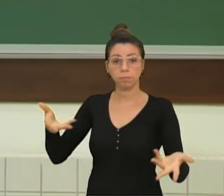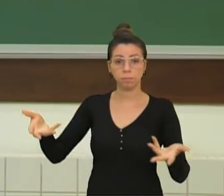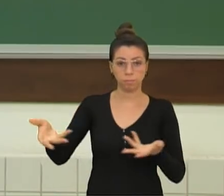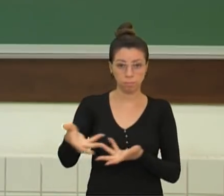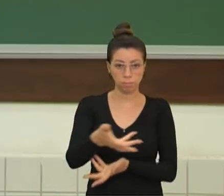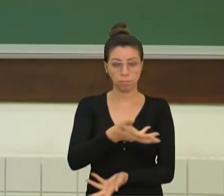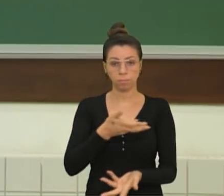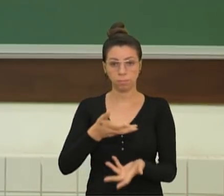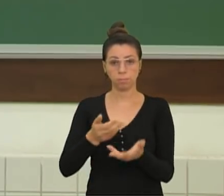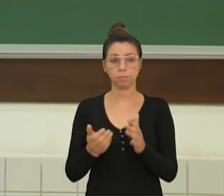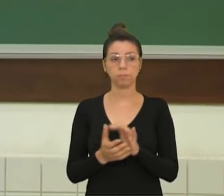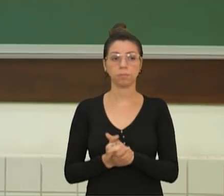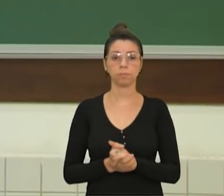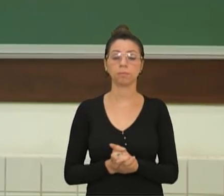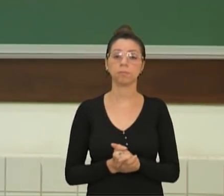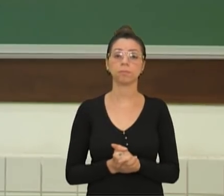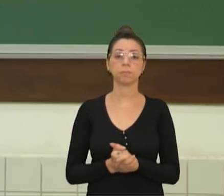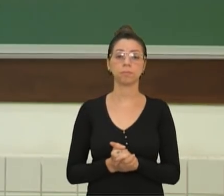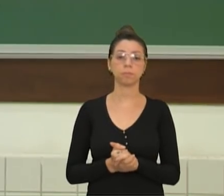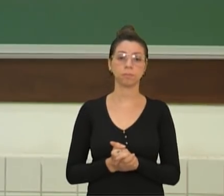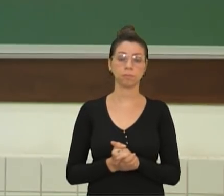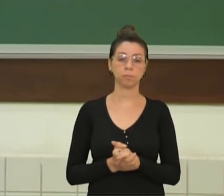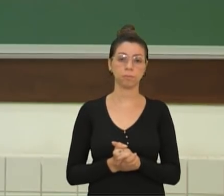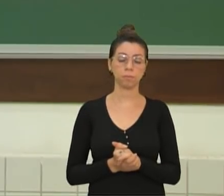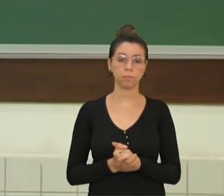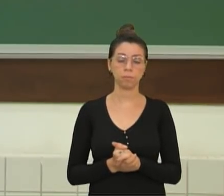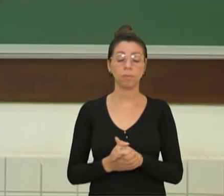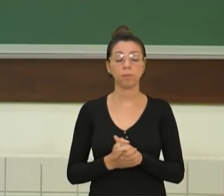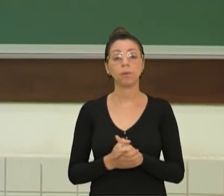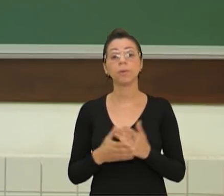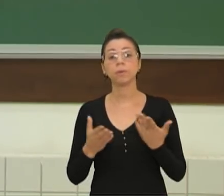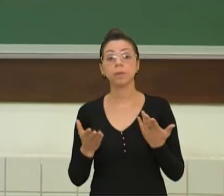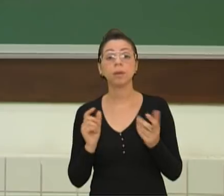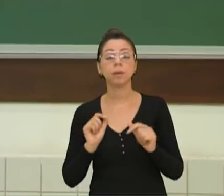pessoas ali colocadas. Tá bom? Então, gostaria de agradecer a